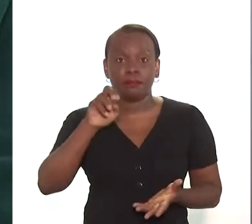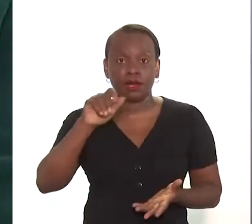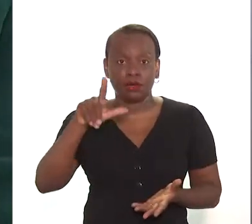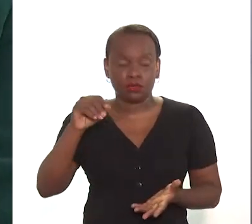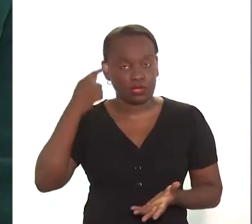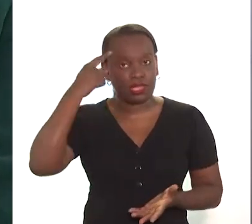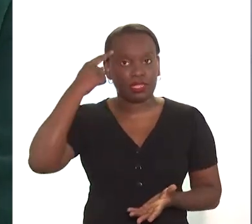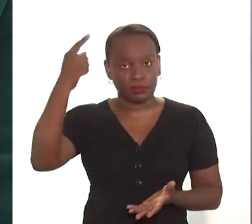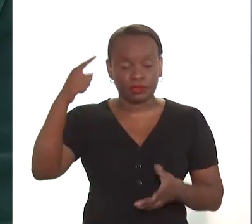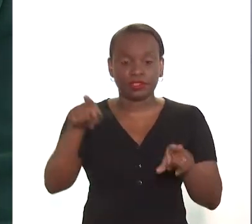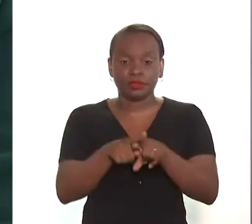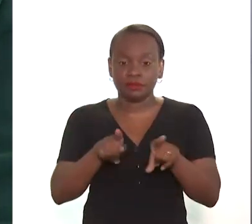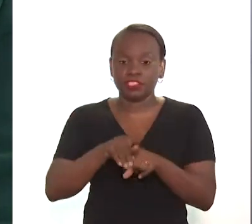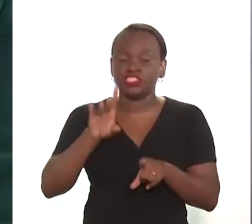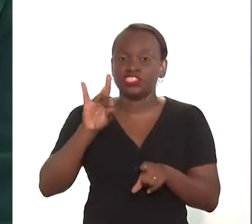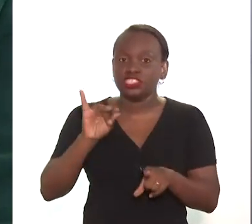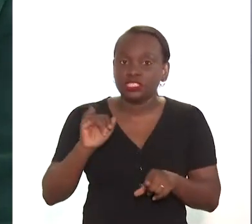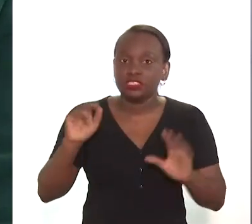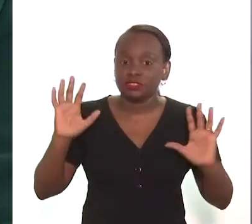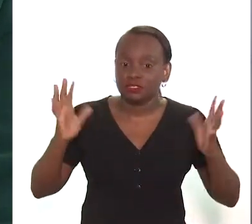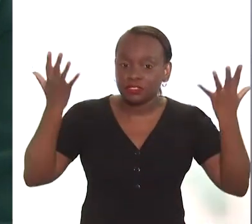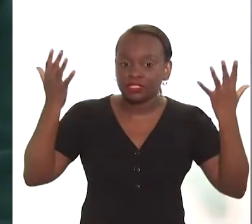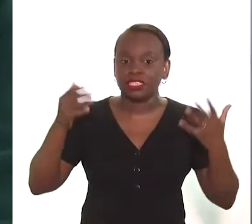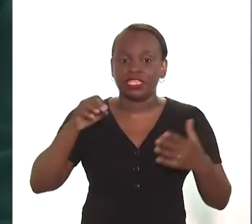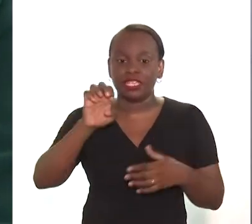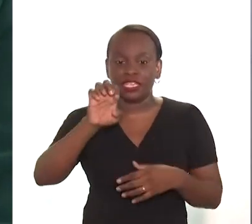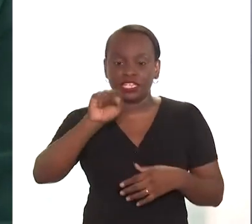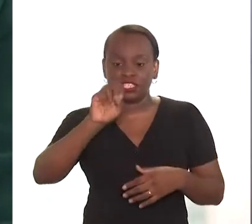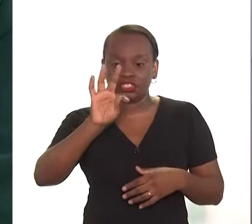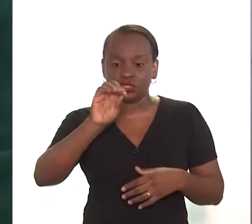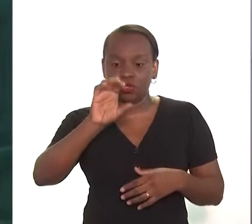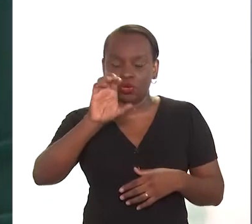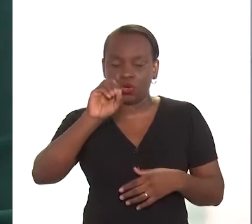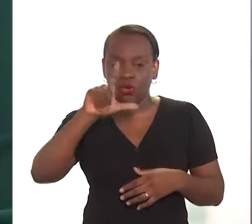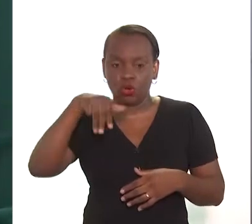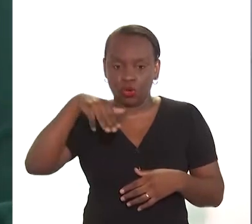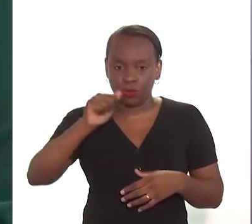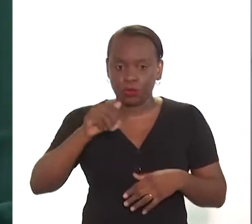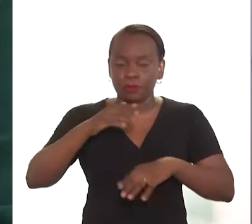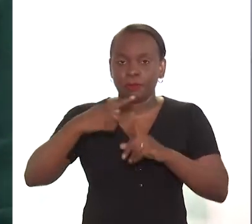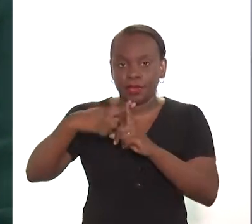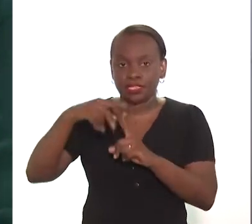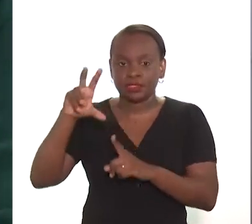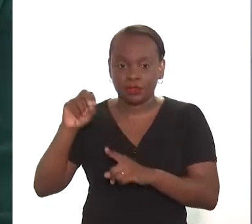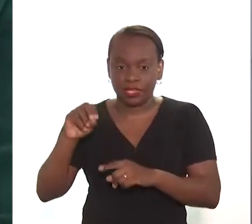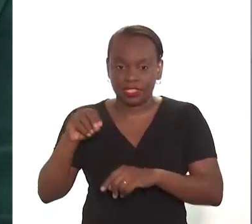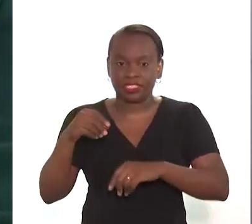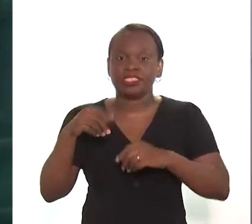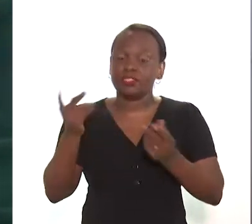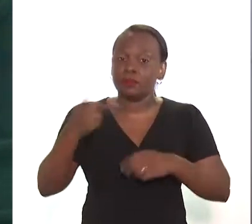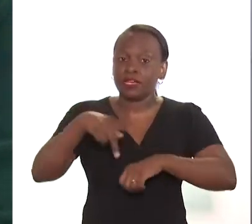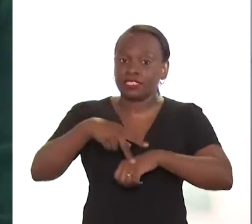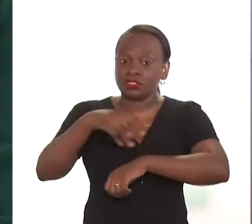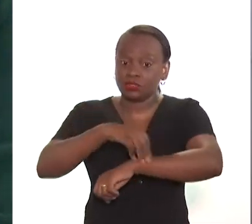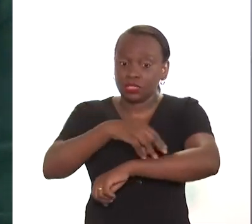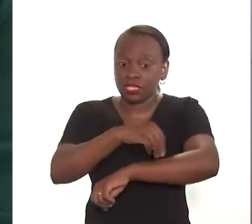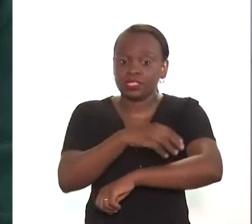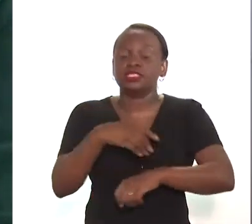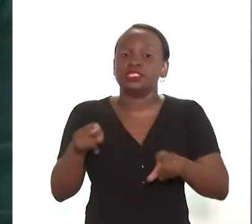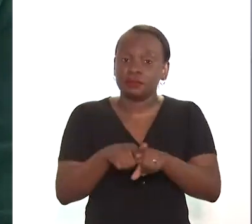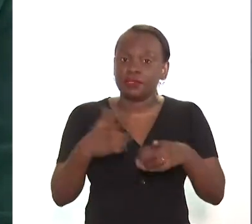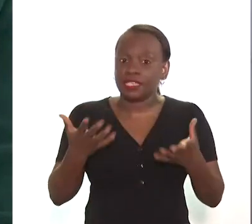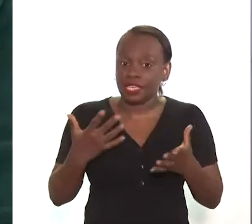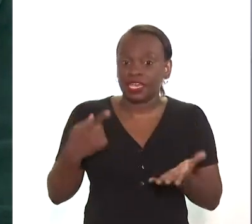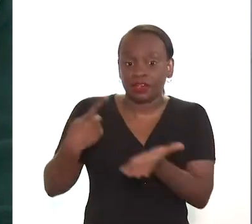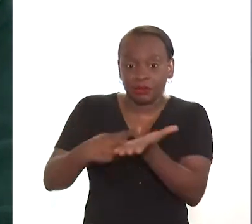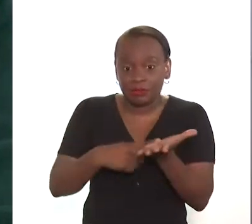Paulo lembrou, também é a data de comemoração da Estocolmo +50. Então a Suécia também está buscando gestões